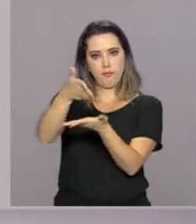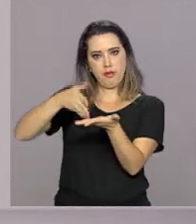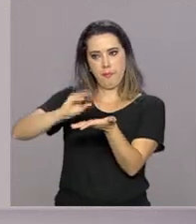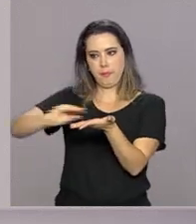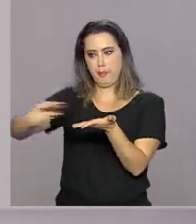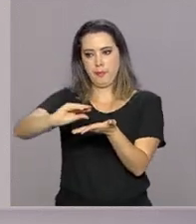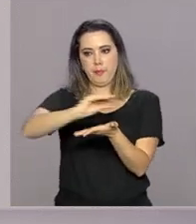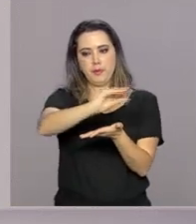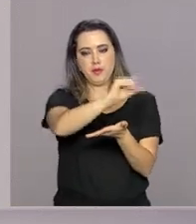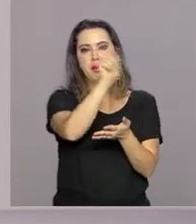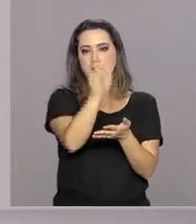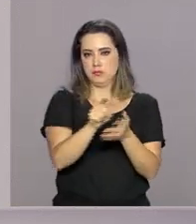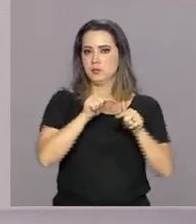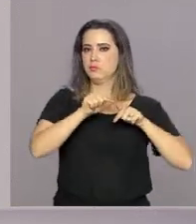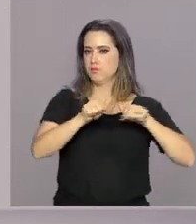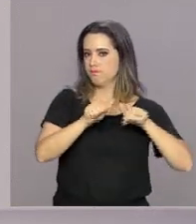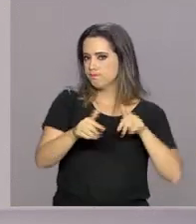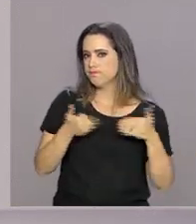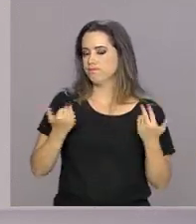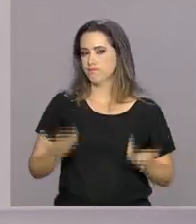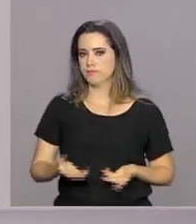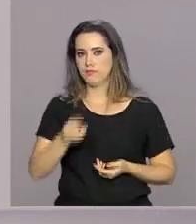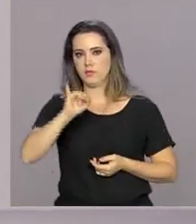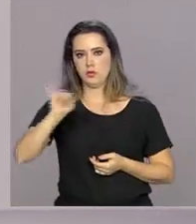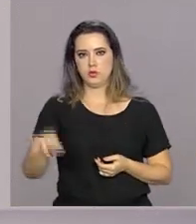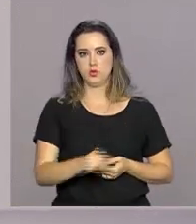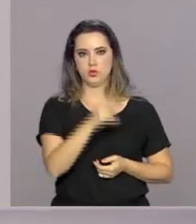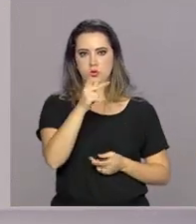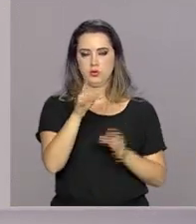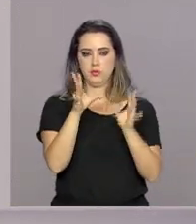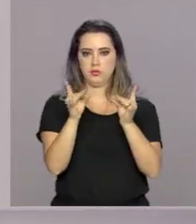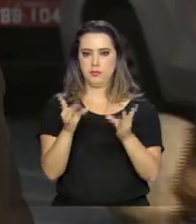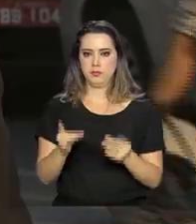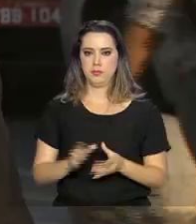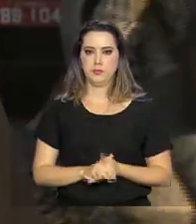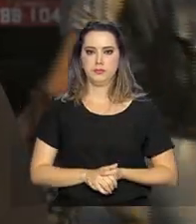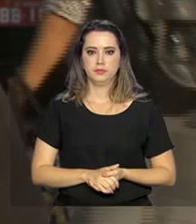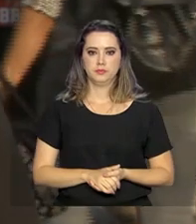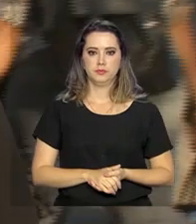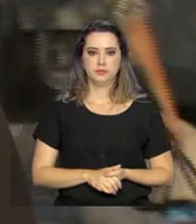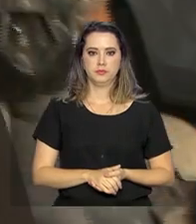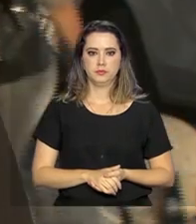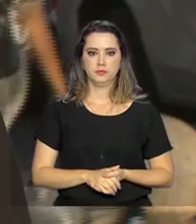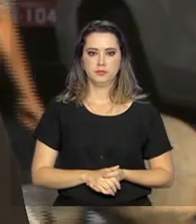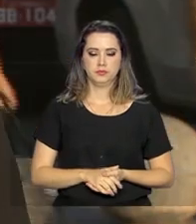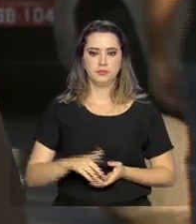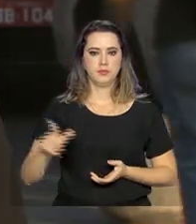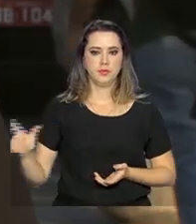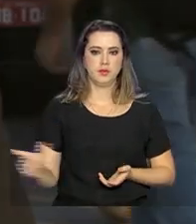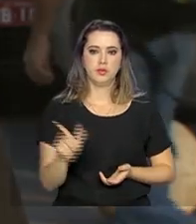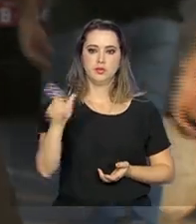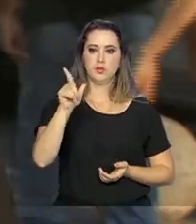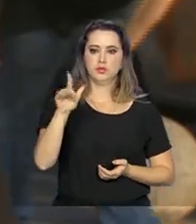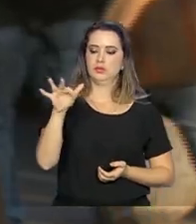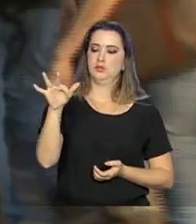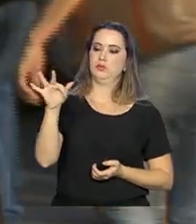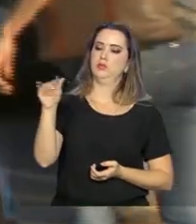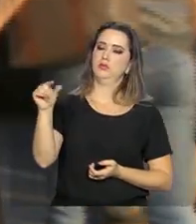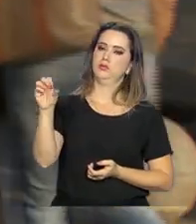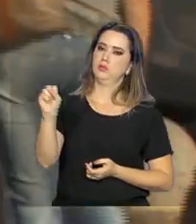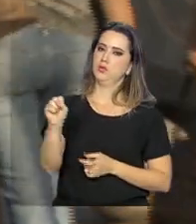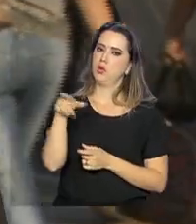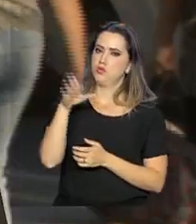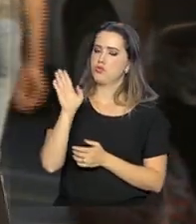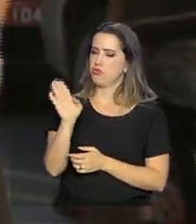trabalhadores o repórter joão pedro neto tem mais detalhes o lucro do fgts foi de quase 12 bilhões